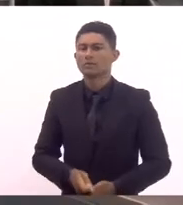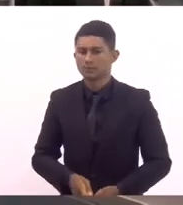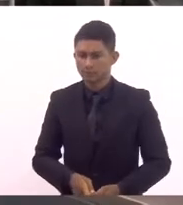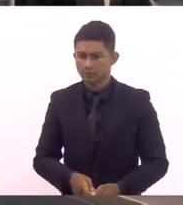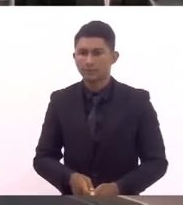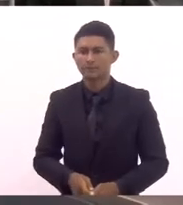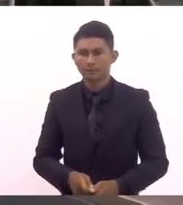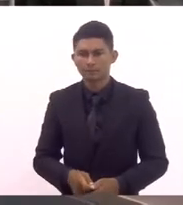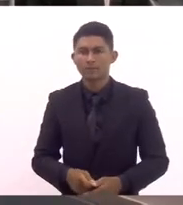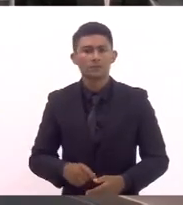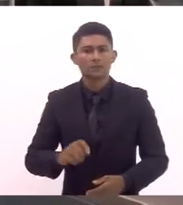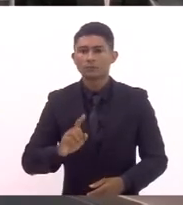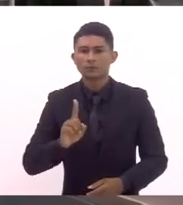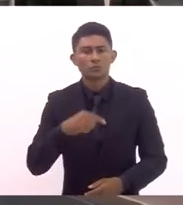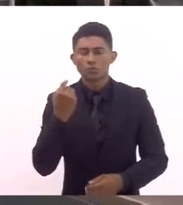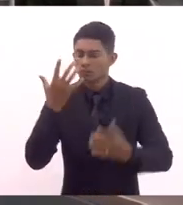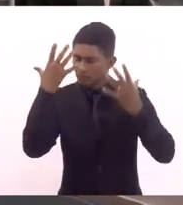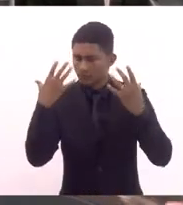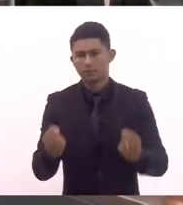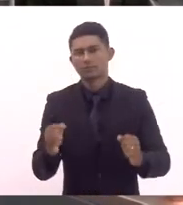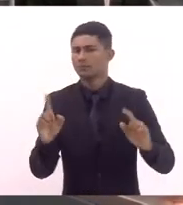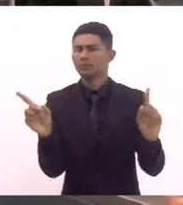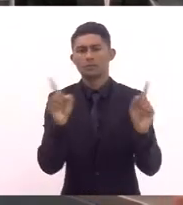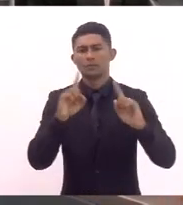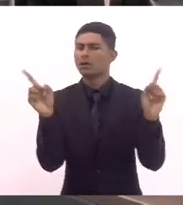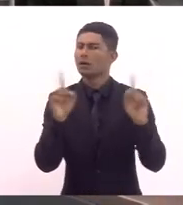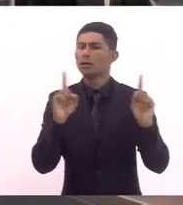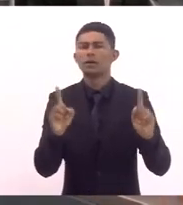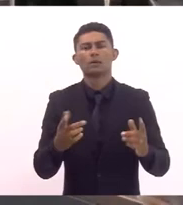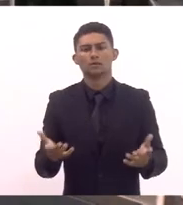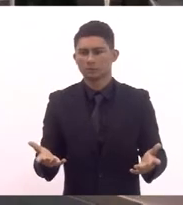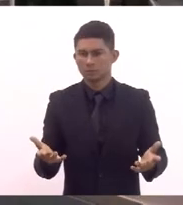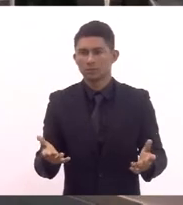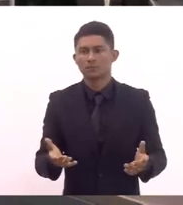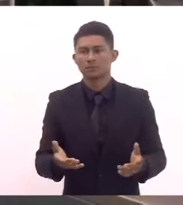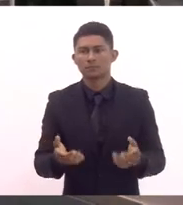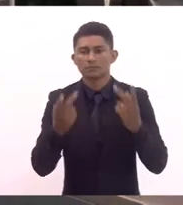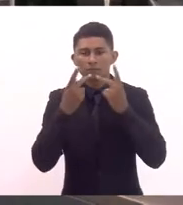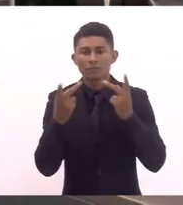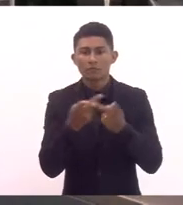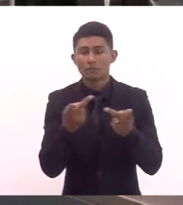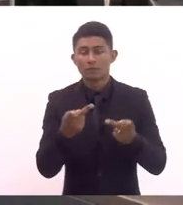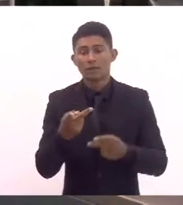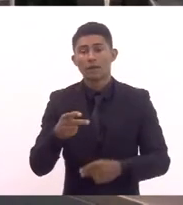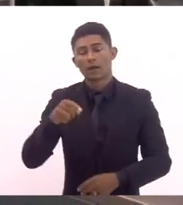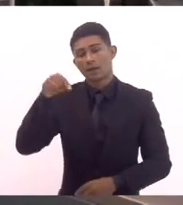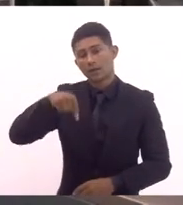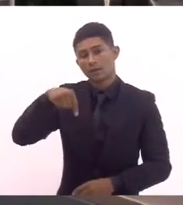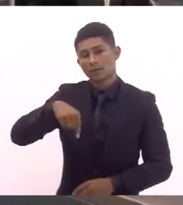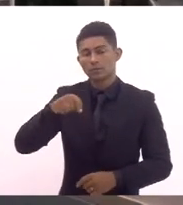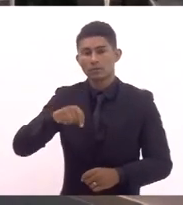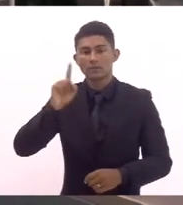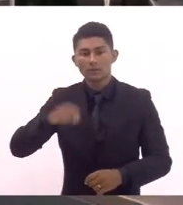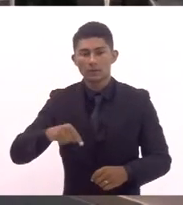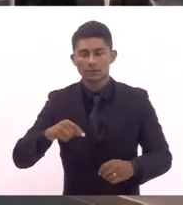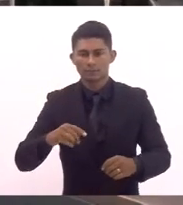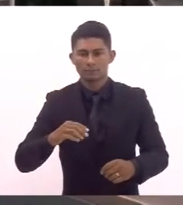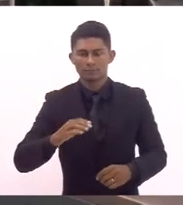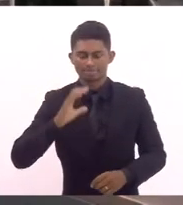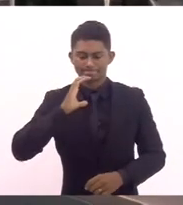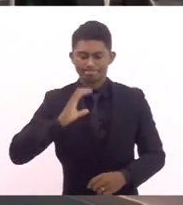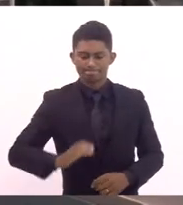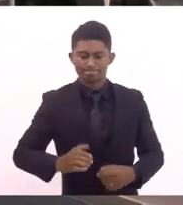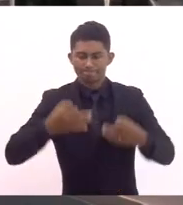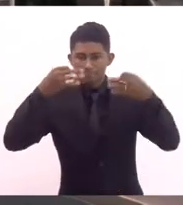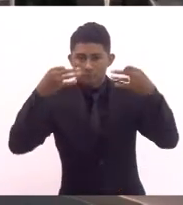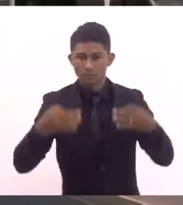formas afastar do nosso Horizonte Horizonte sempre diz que tá em jogo e é a civilização EA barbárie